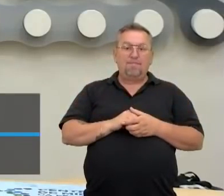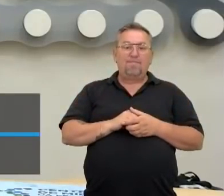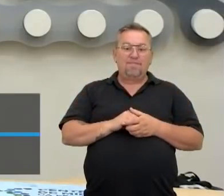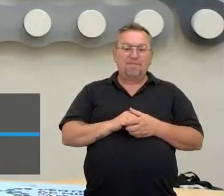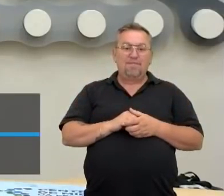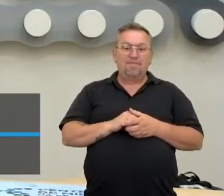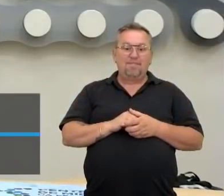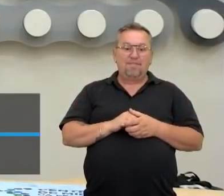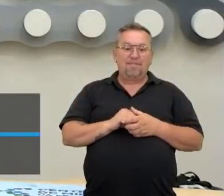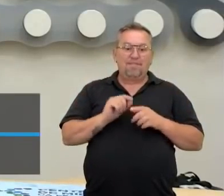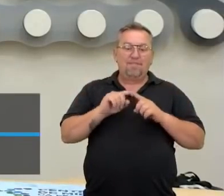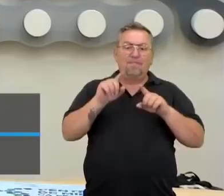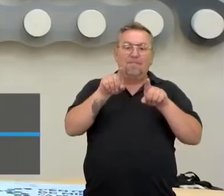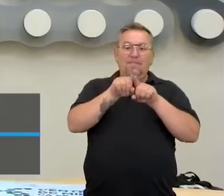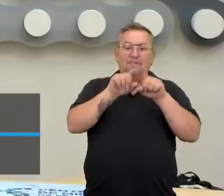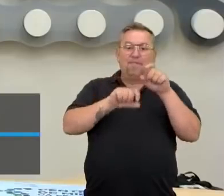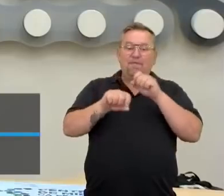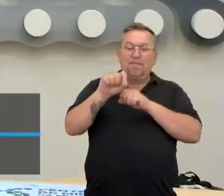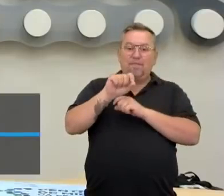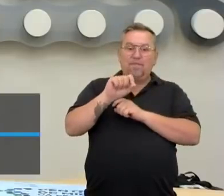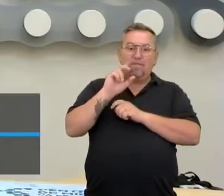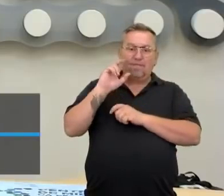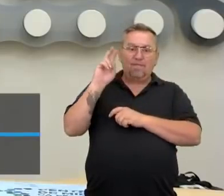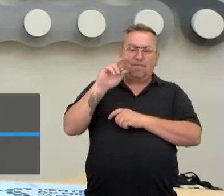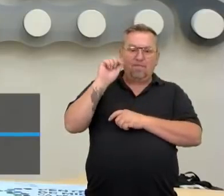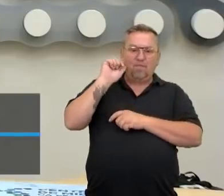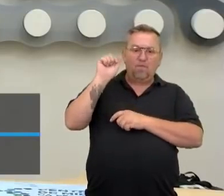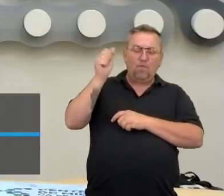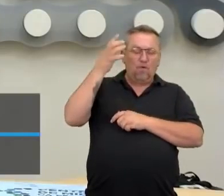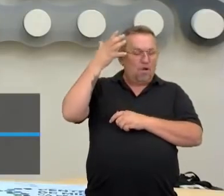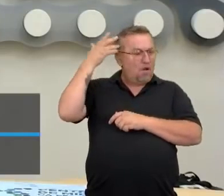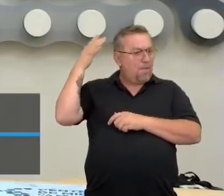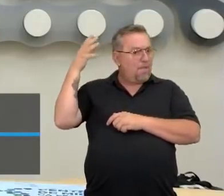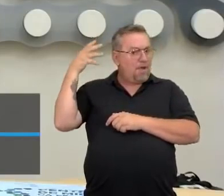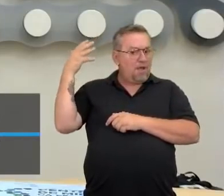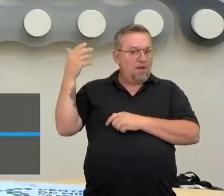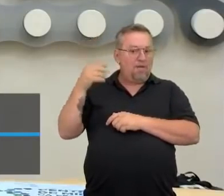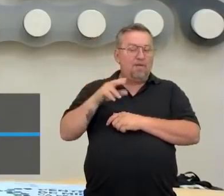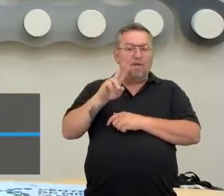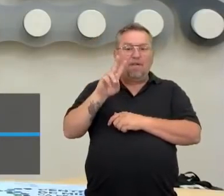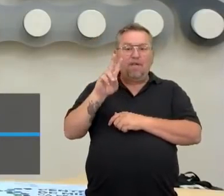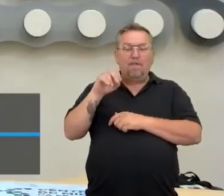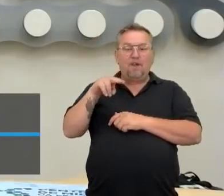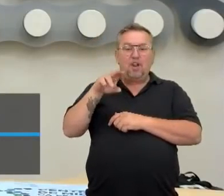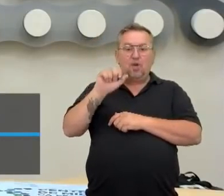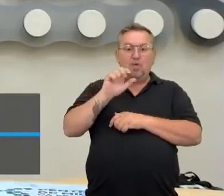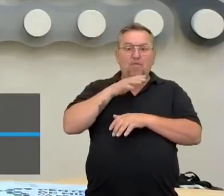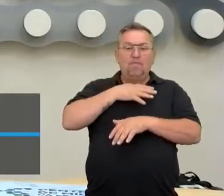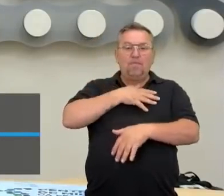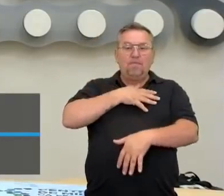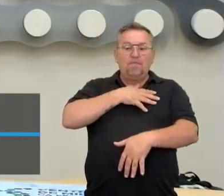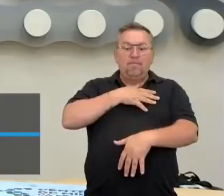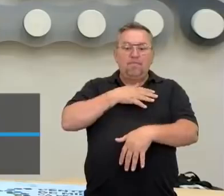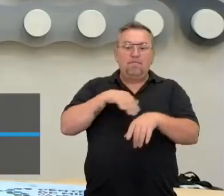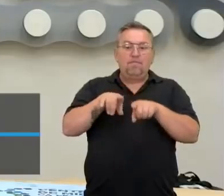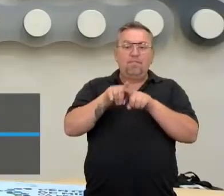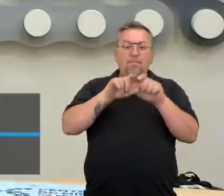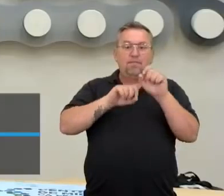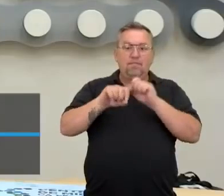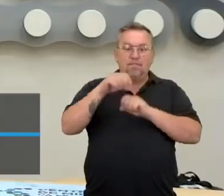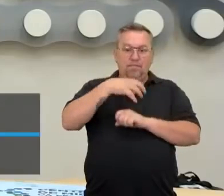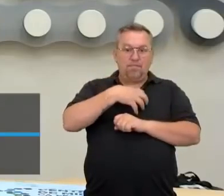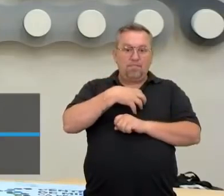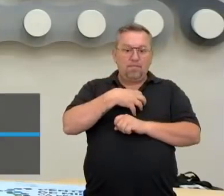minha atenção. E a imagem ali de algumas situações, por exemplo, tem acho que a Baporu, Tarsila, alguma coisa referência nesse sentido,